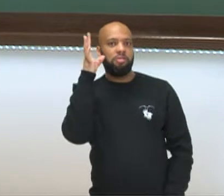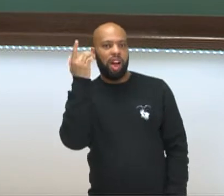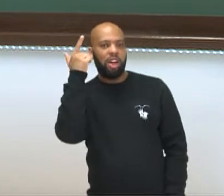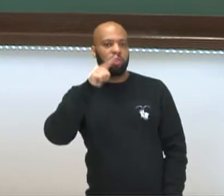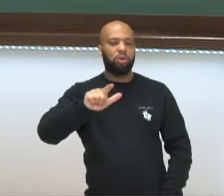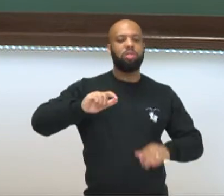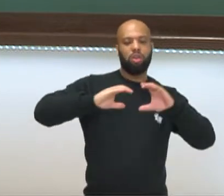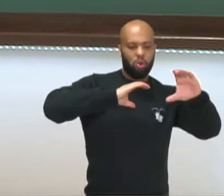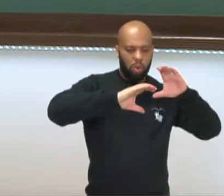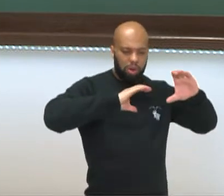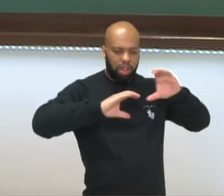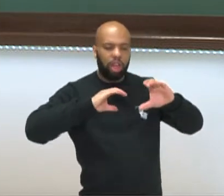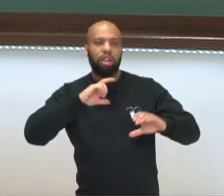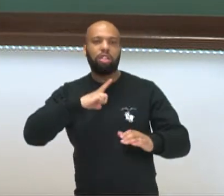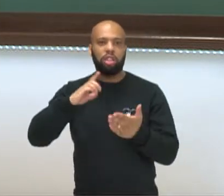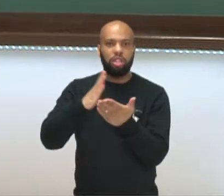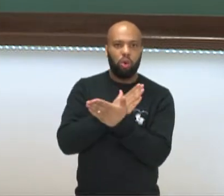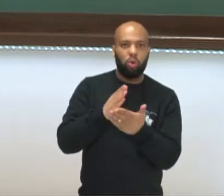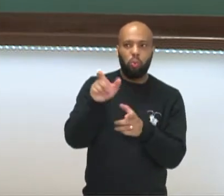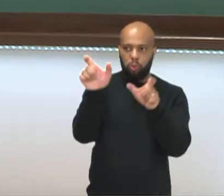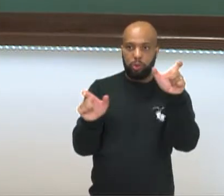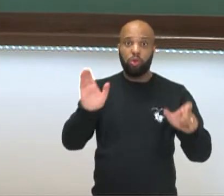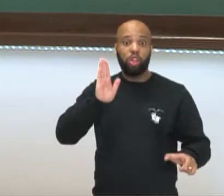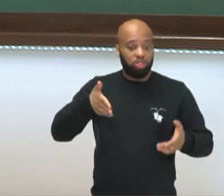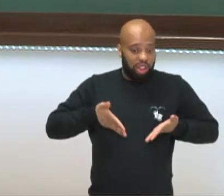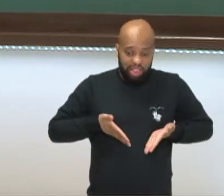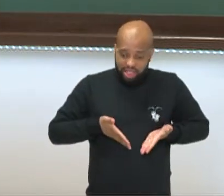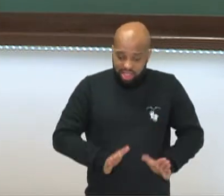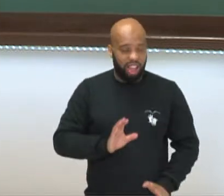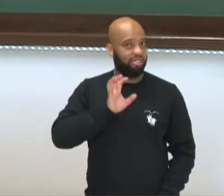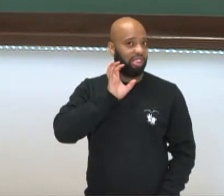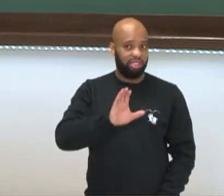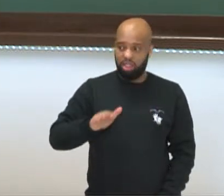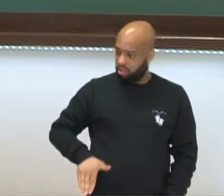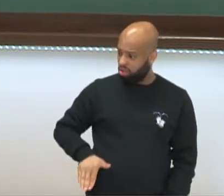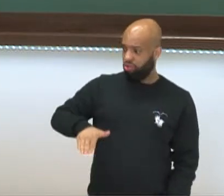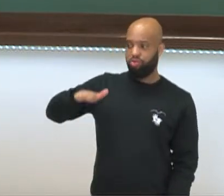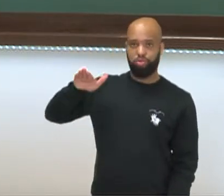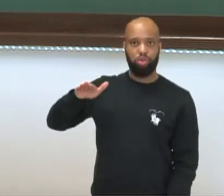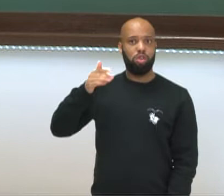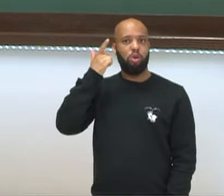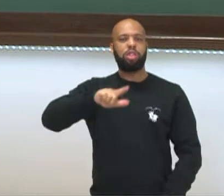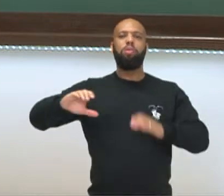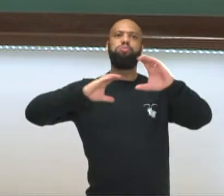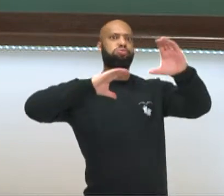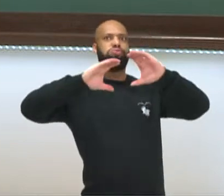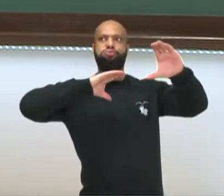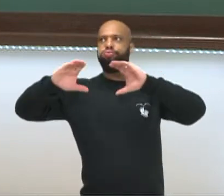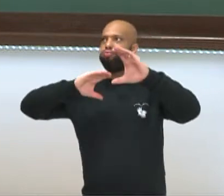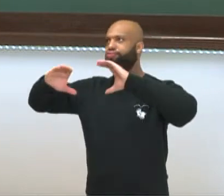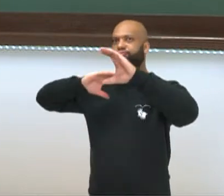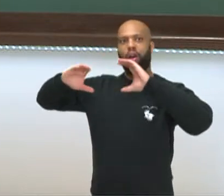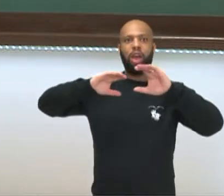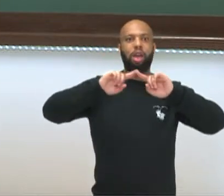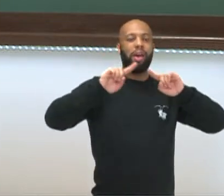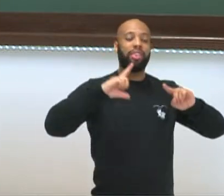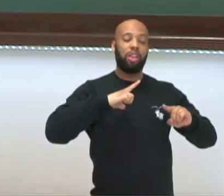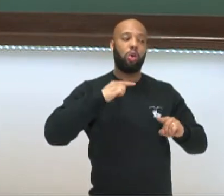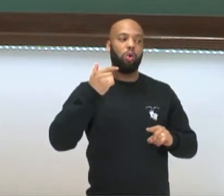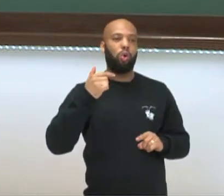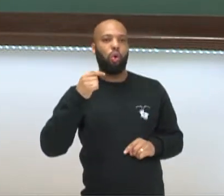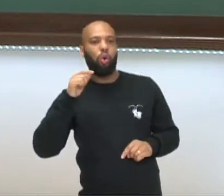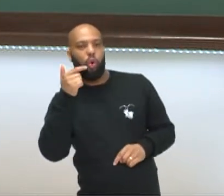com as pessoas, algumas pessoas nascem com isso e já são desde crianças muito comunicativas. E outras precisam aí se